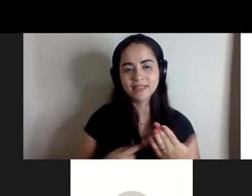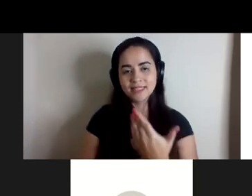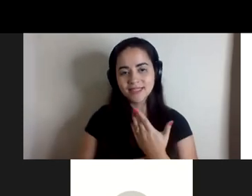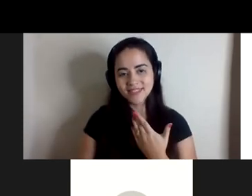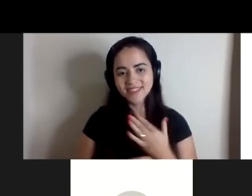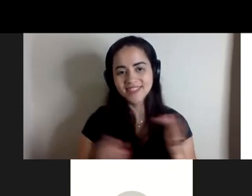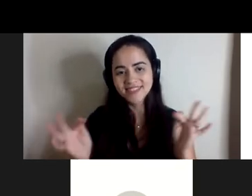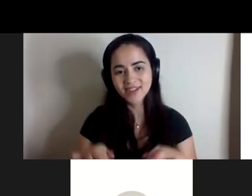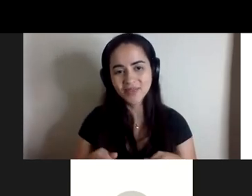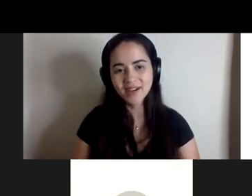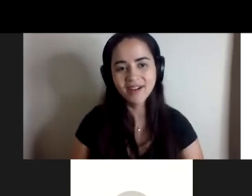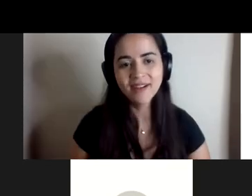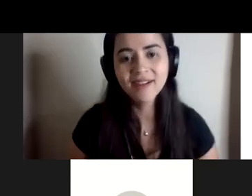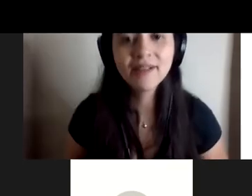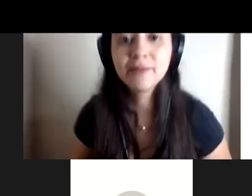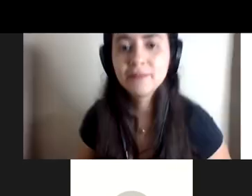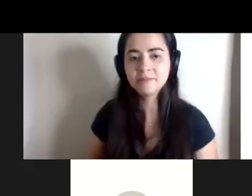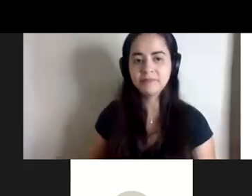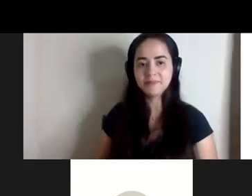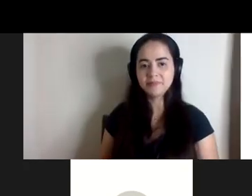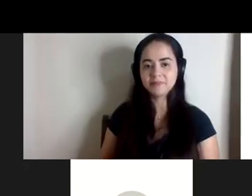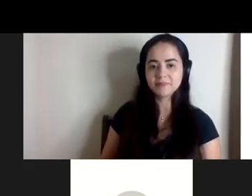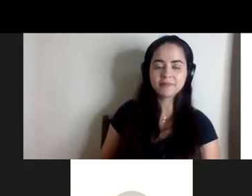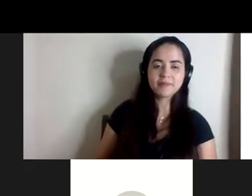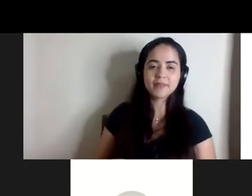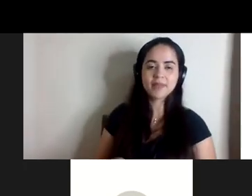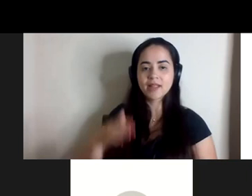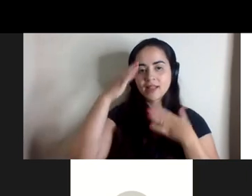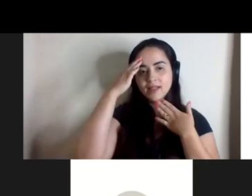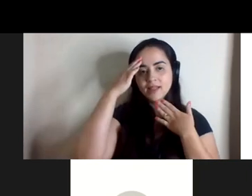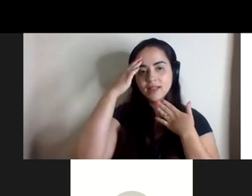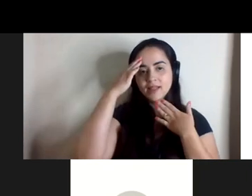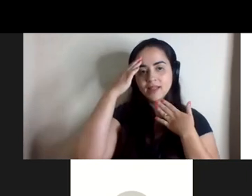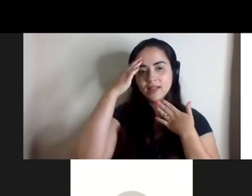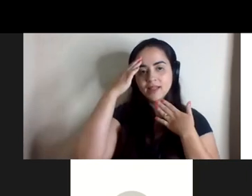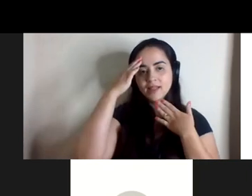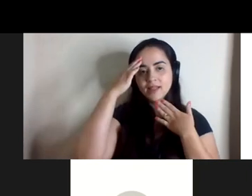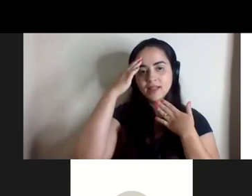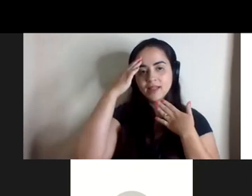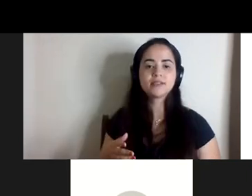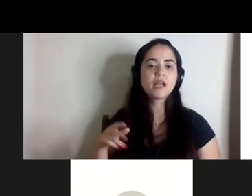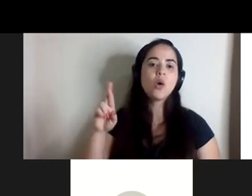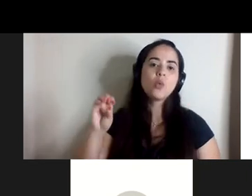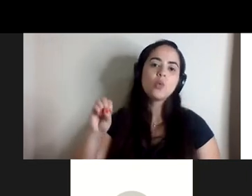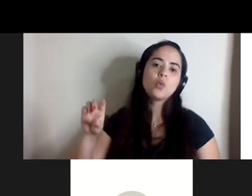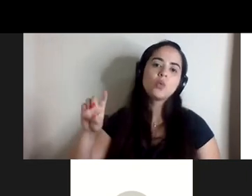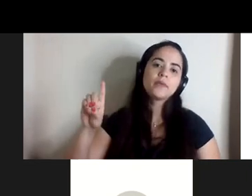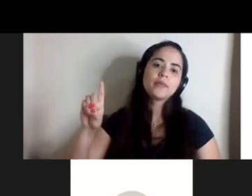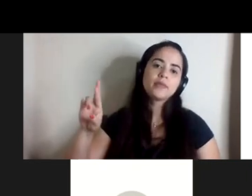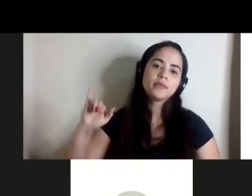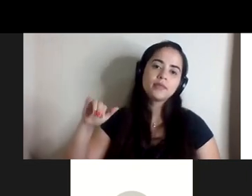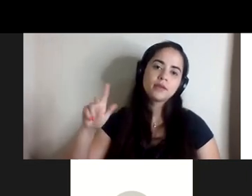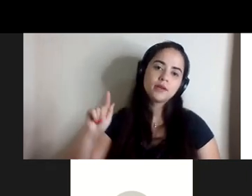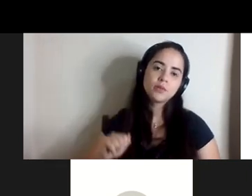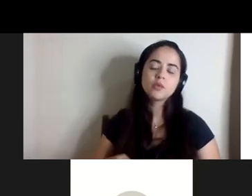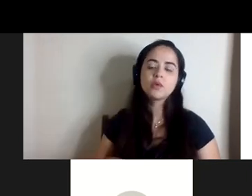Me ajudar aí no final. Então, aí. Acho que agradecer, né, a fala do Rodrigo, né? Acho que a gente tem esse diálogo